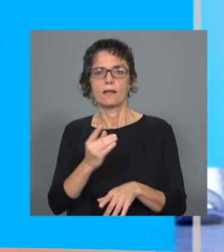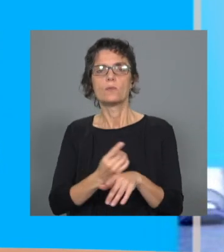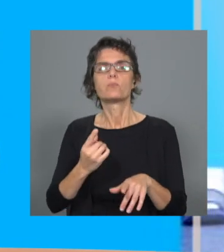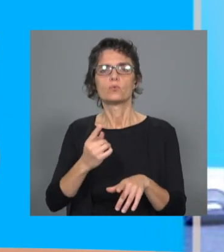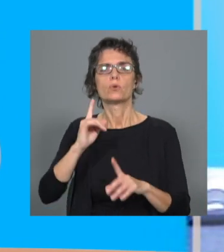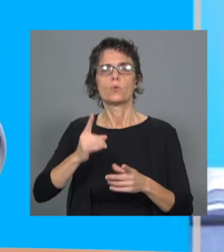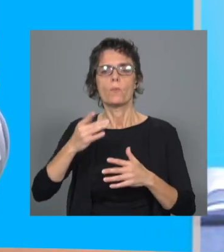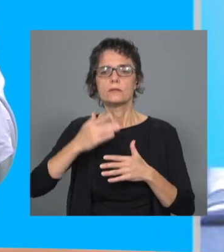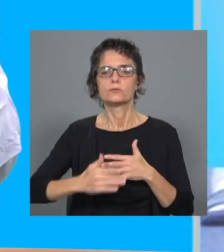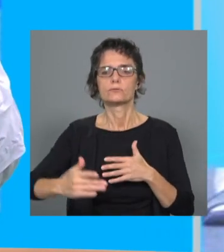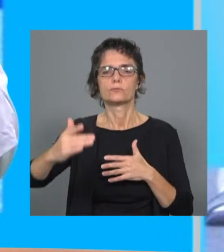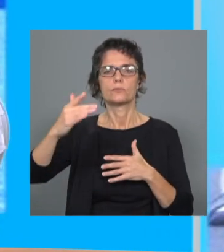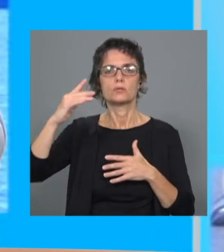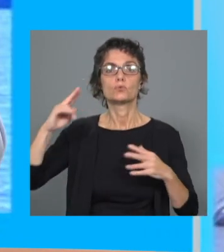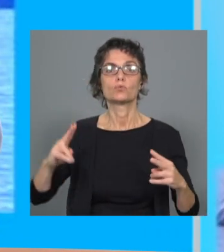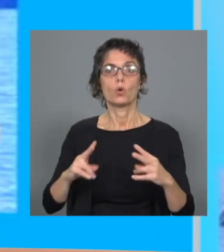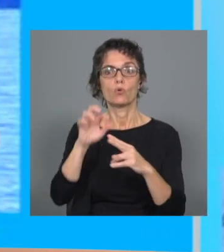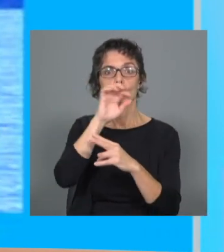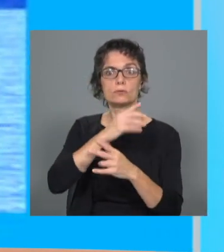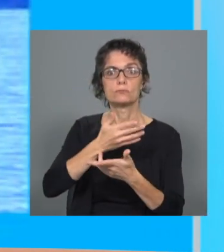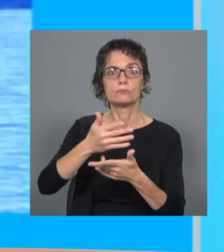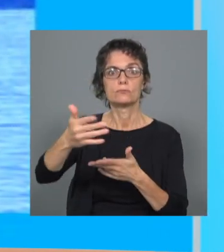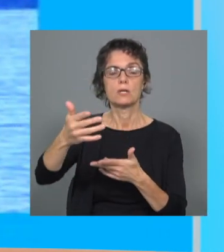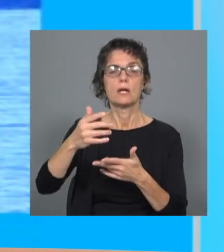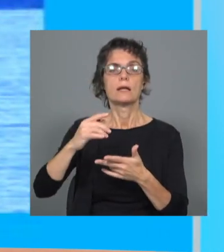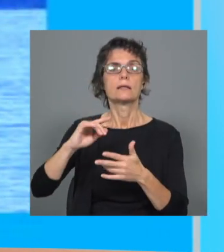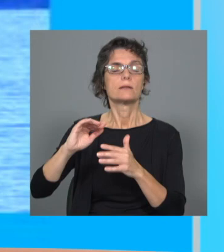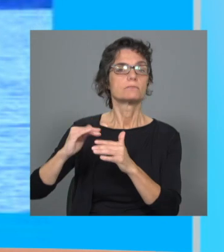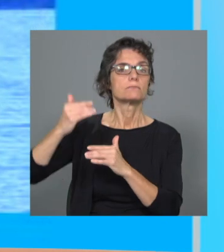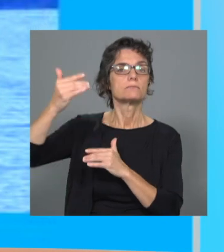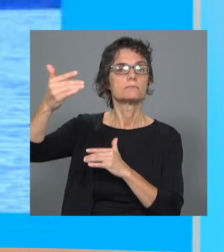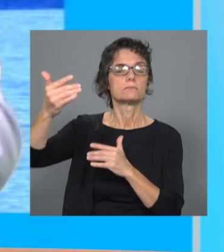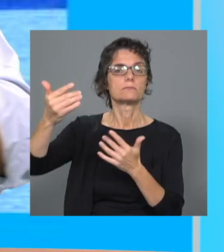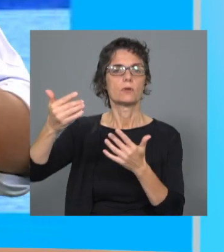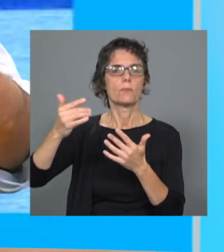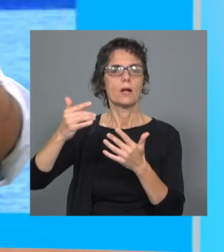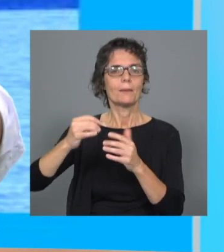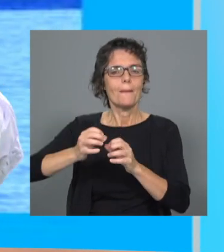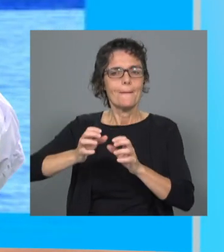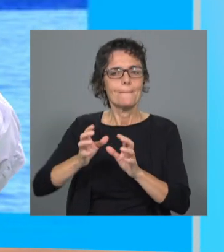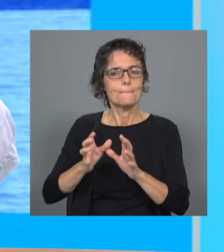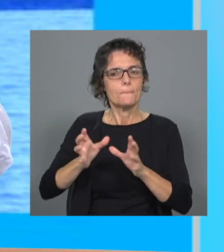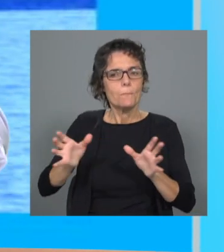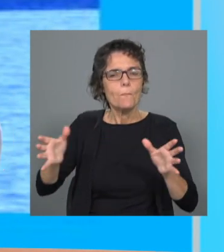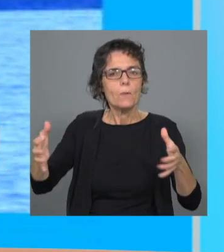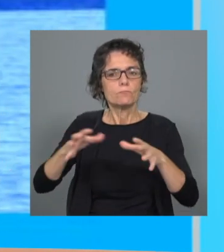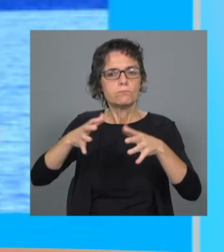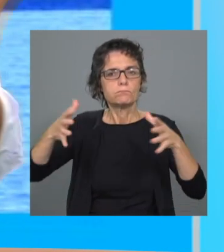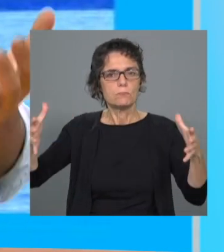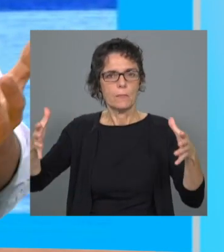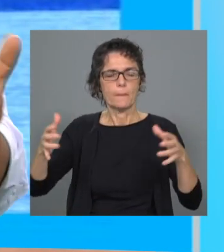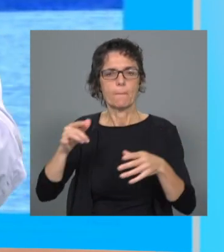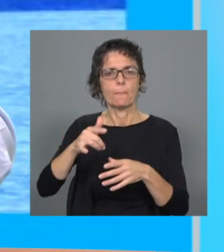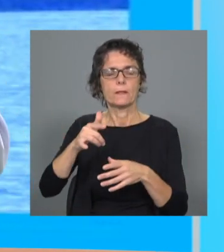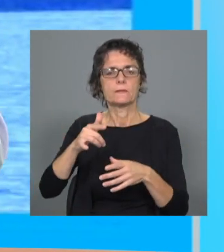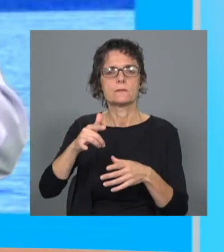que é um processo que vai além daquela estrutura clássica que estamos habituados do Sínodo dos Bispos, porque alarga muito a sua base. E tal como